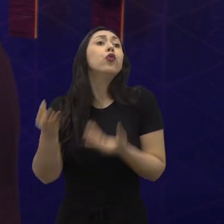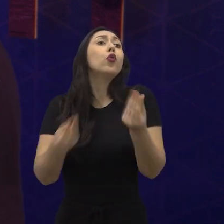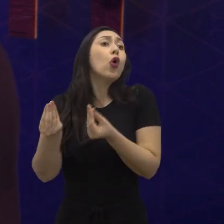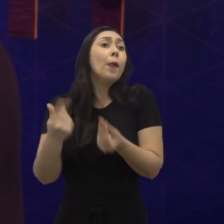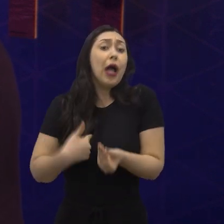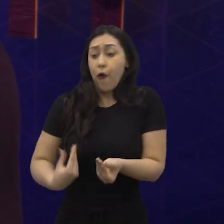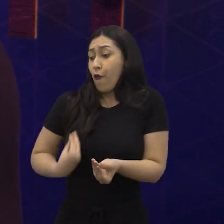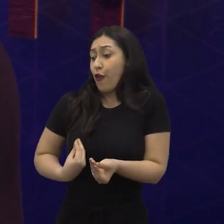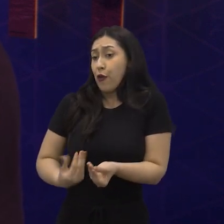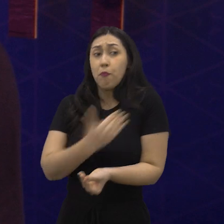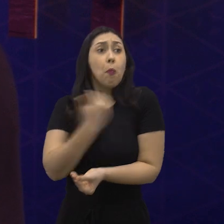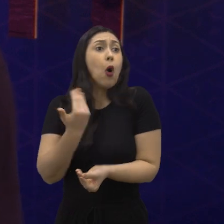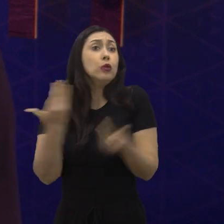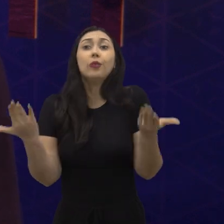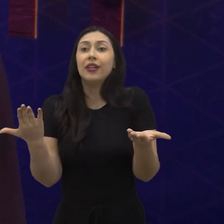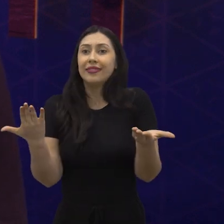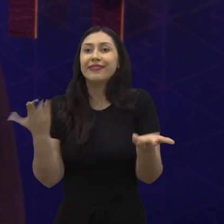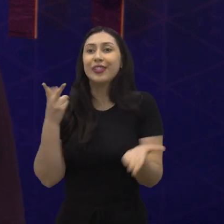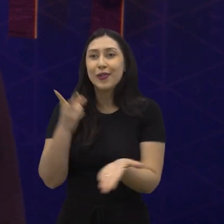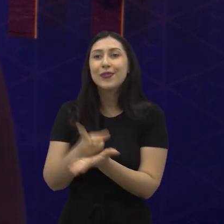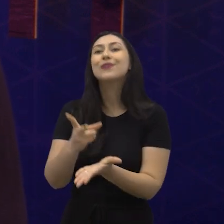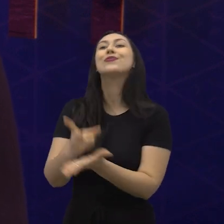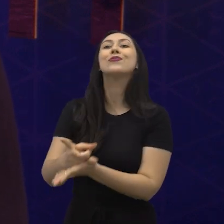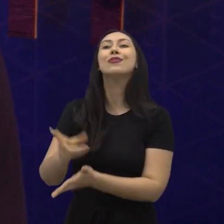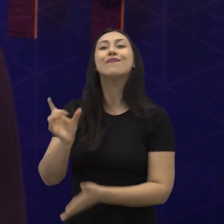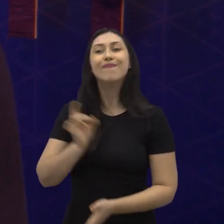continua-se esse medo aí até